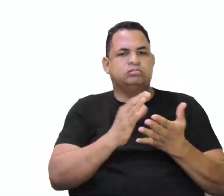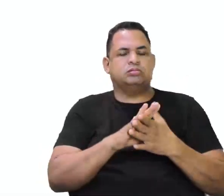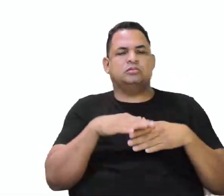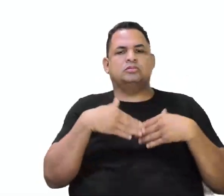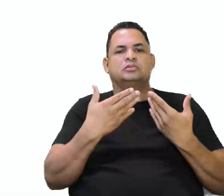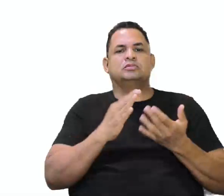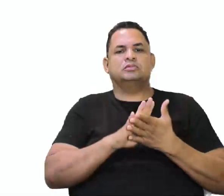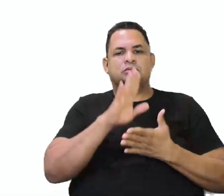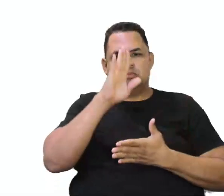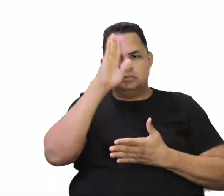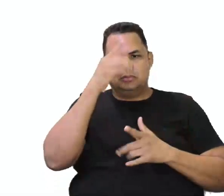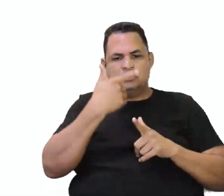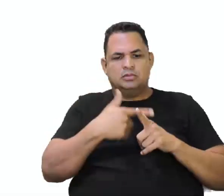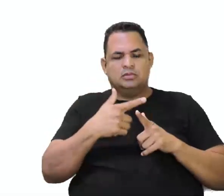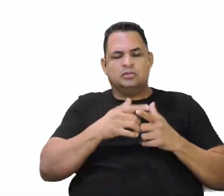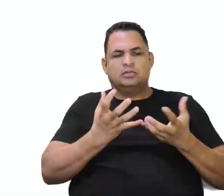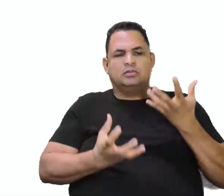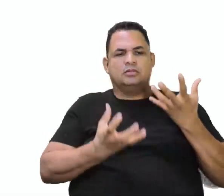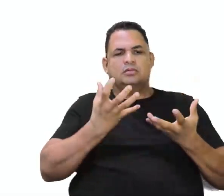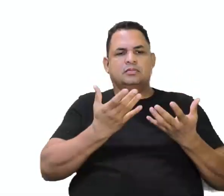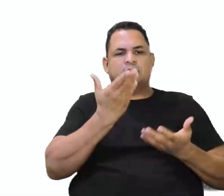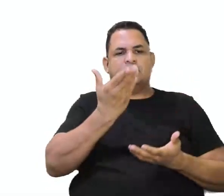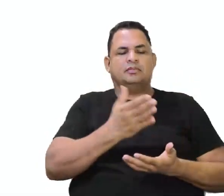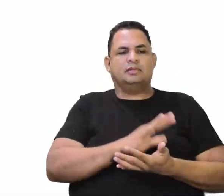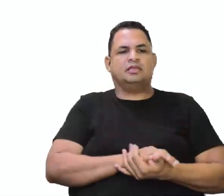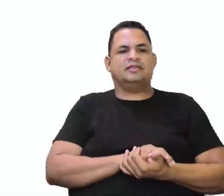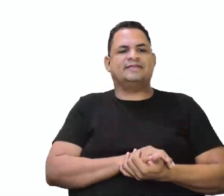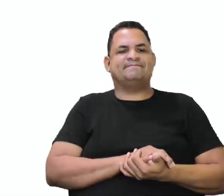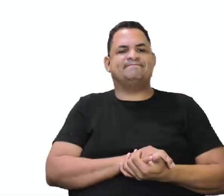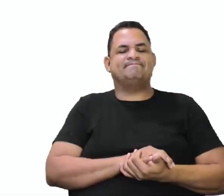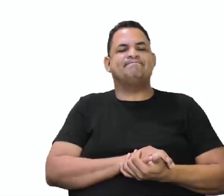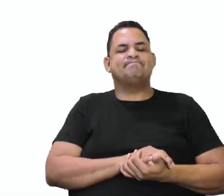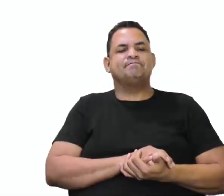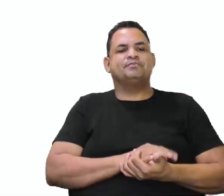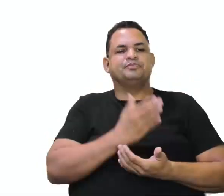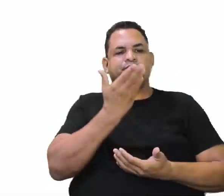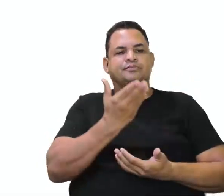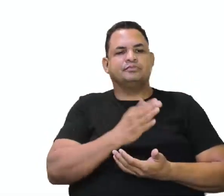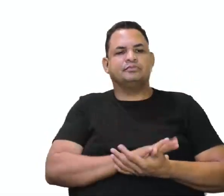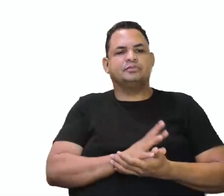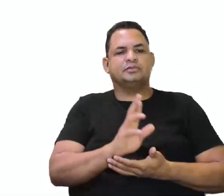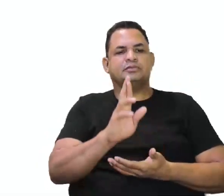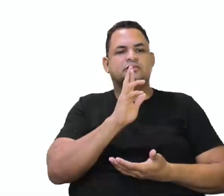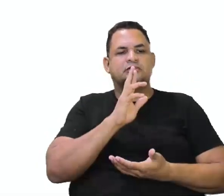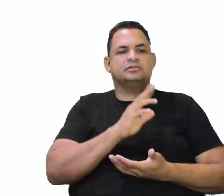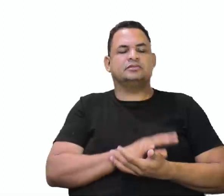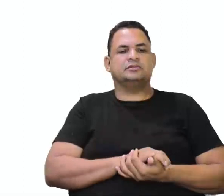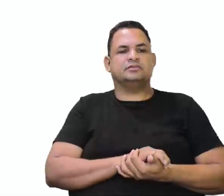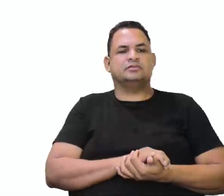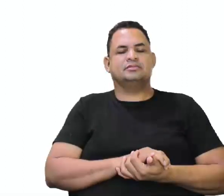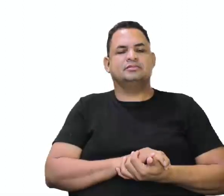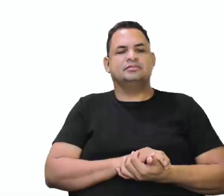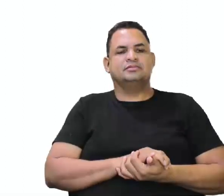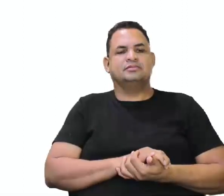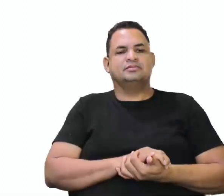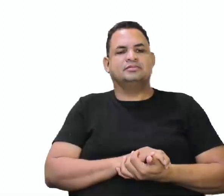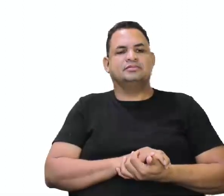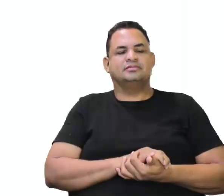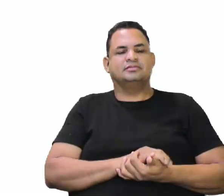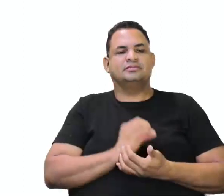Mencione os principais problemas das queimadas. E aí a gente falou, a questão está premiada e já veio o resultado, né, a resposta para